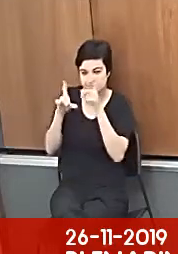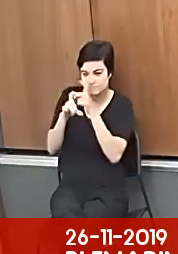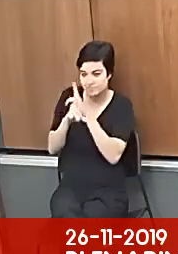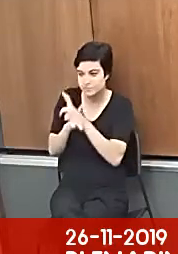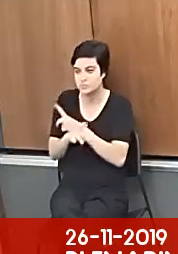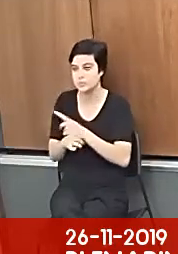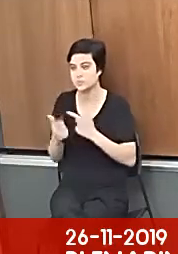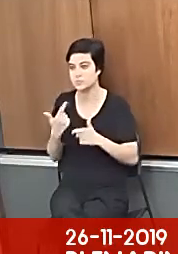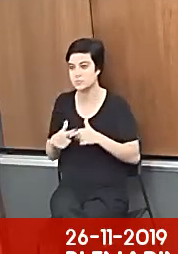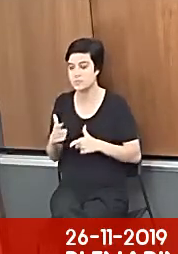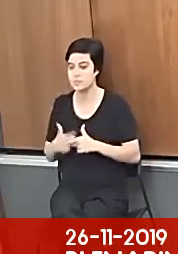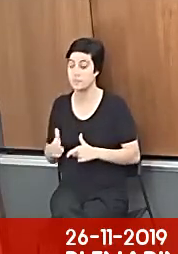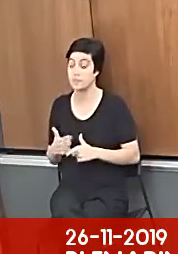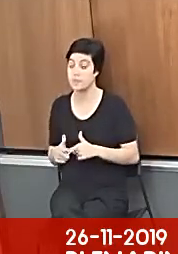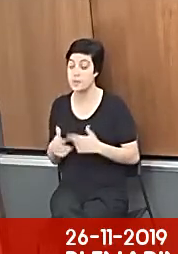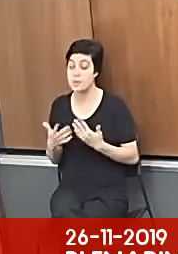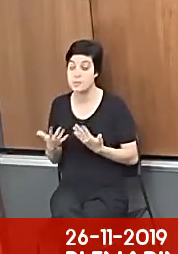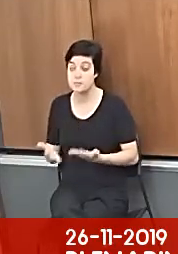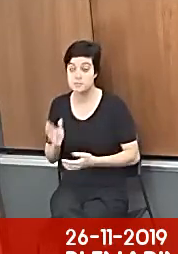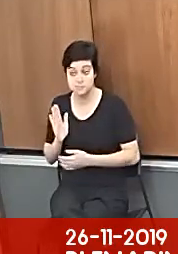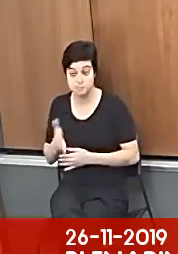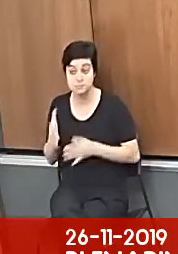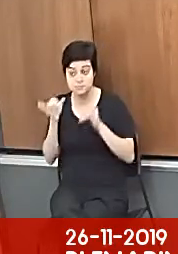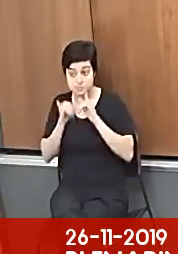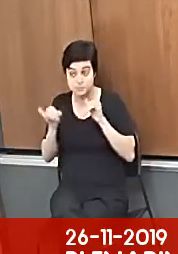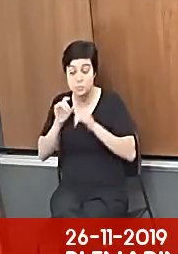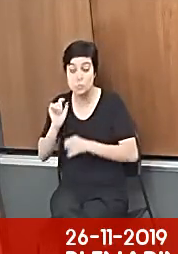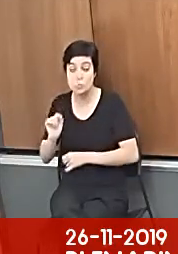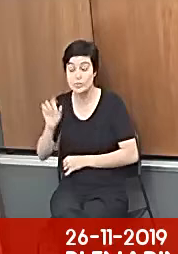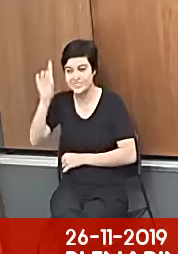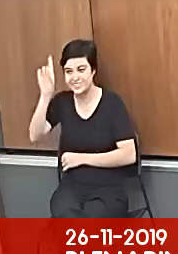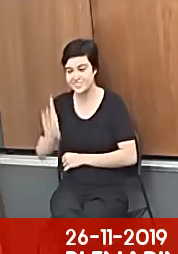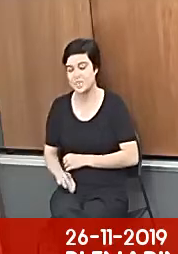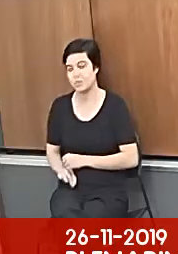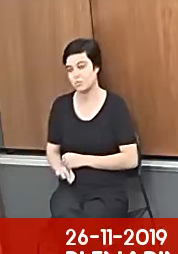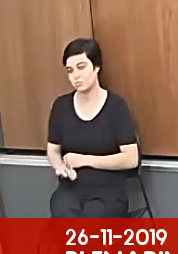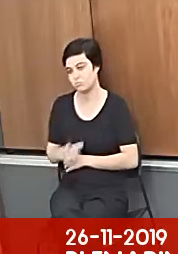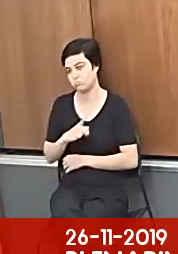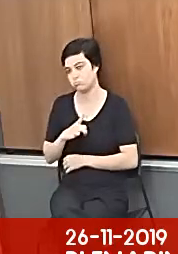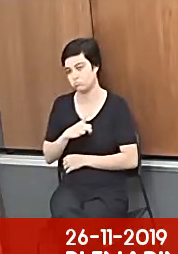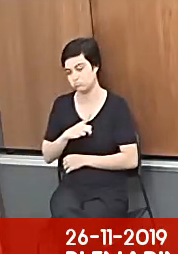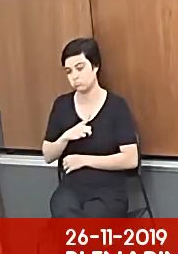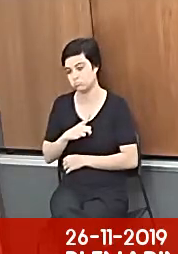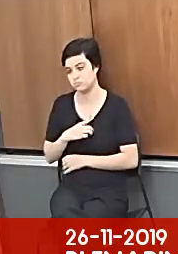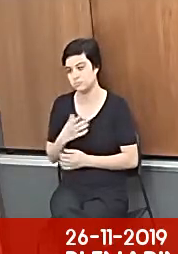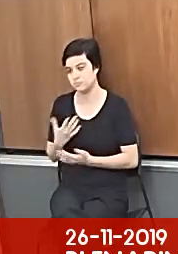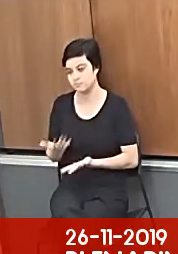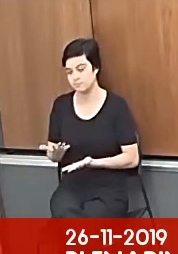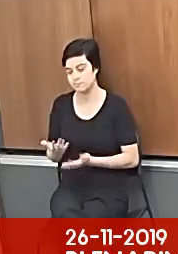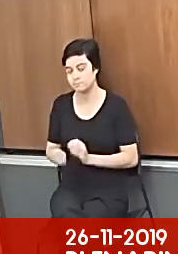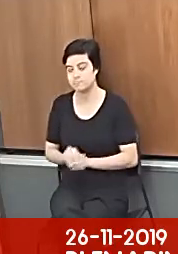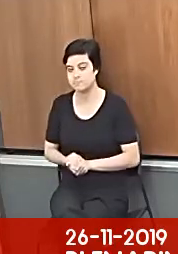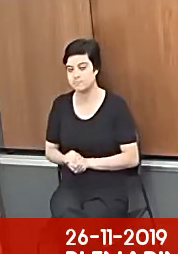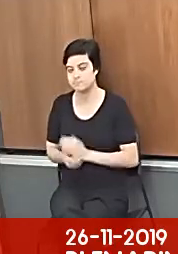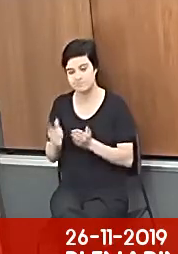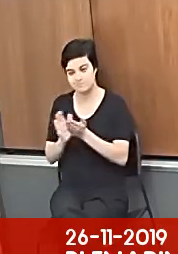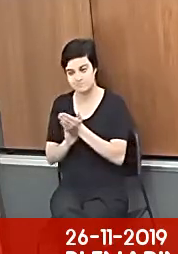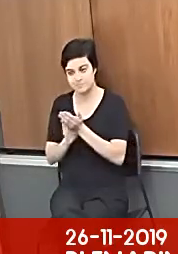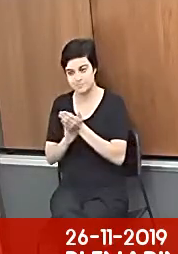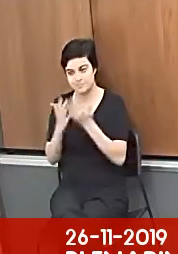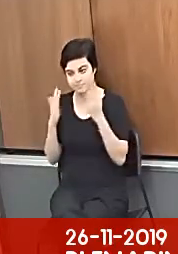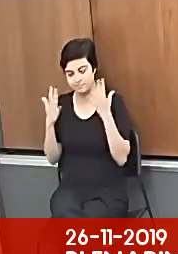Que, na verdade, como já foi dito aqui, é um direito que eles têm. E é isso.